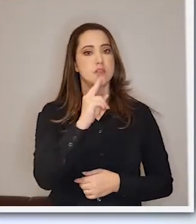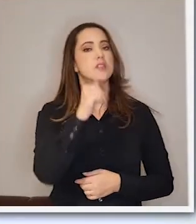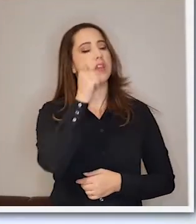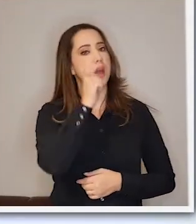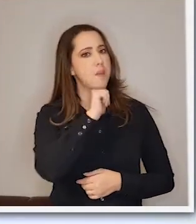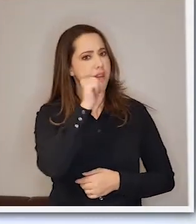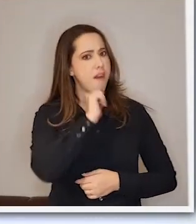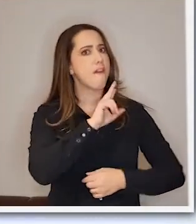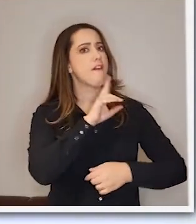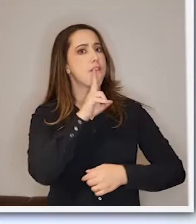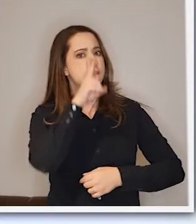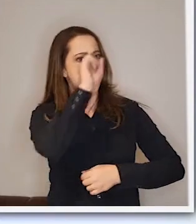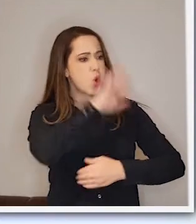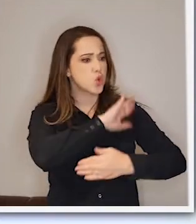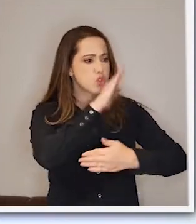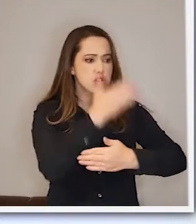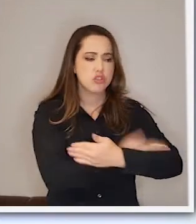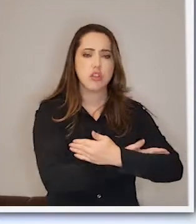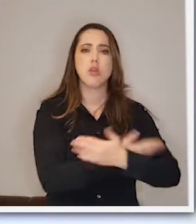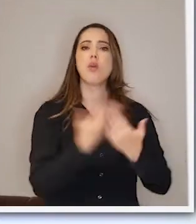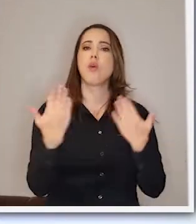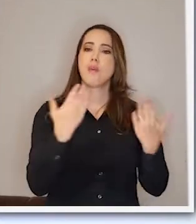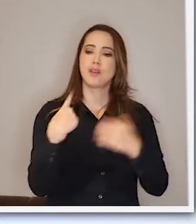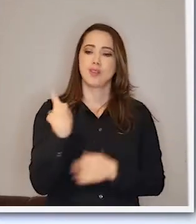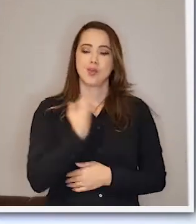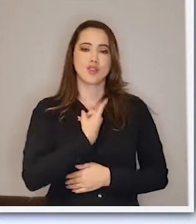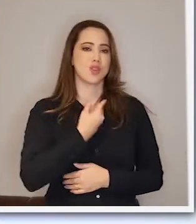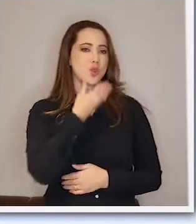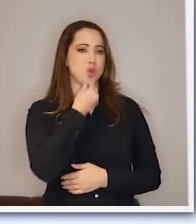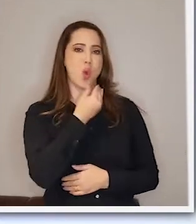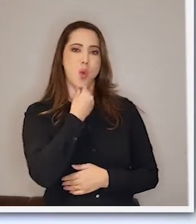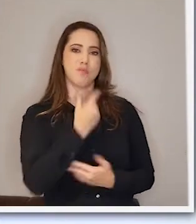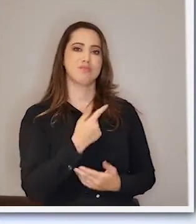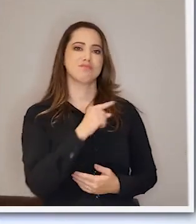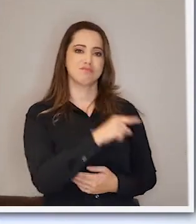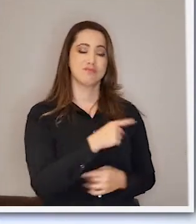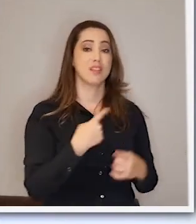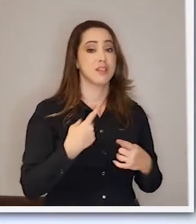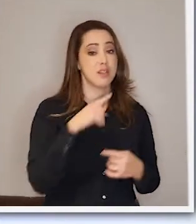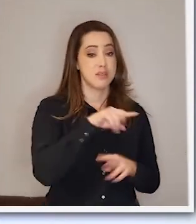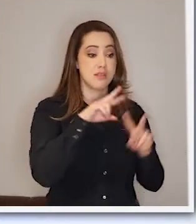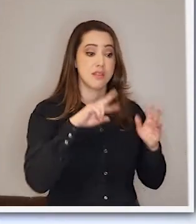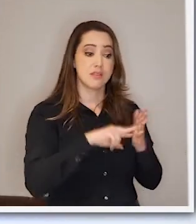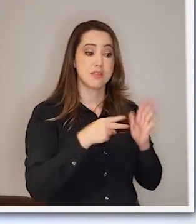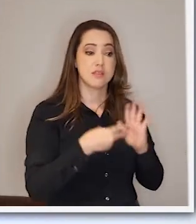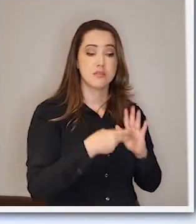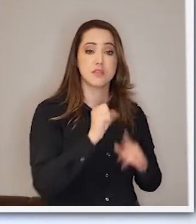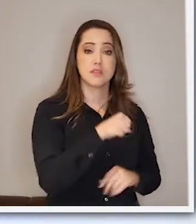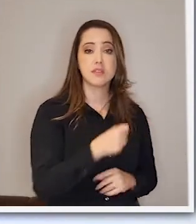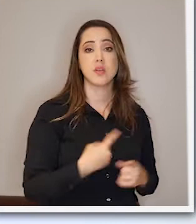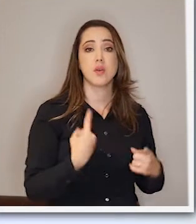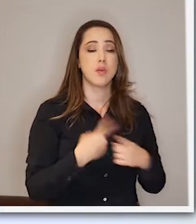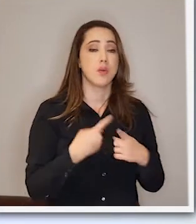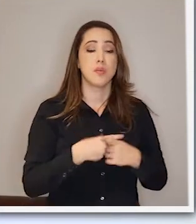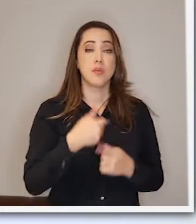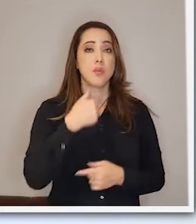não são não. As mulheres são muito mais fortes que a gente. Os homens que são fracos. Nesse sentido, sim. Por quê? Porque eles não conseguem